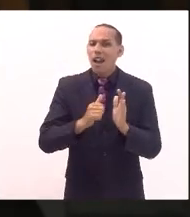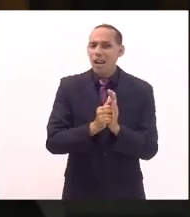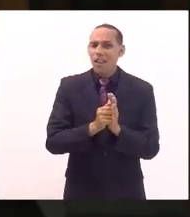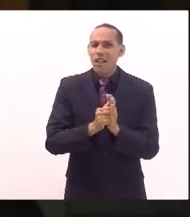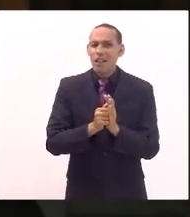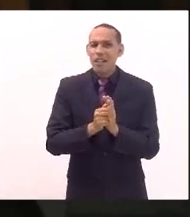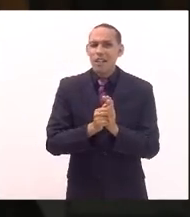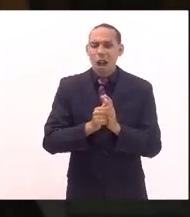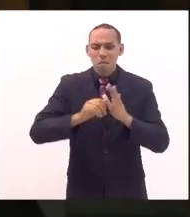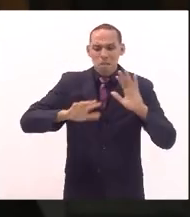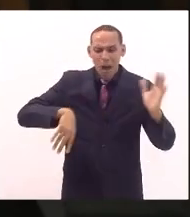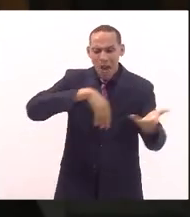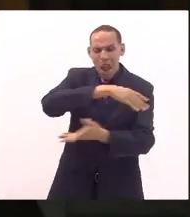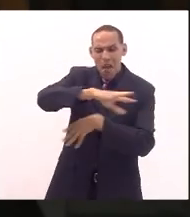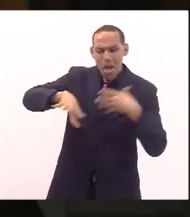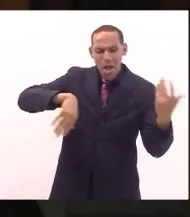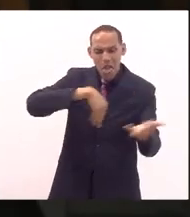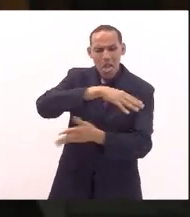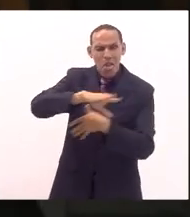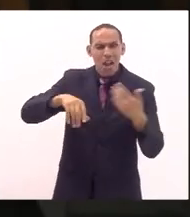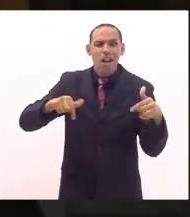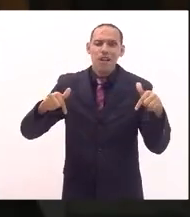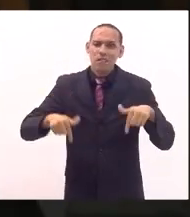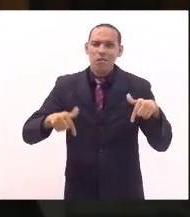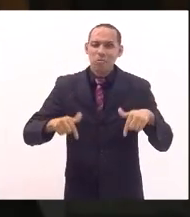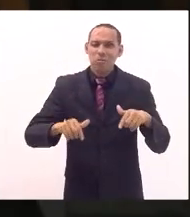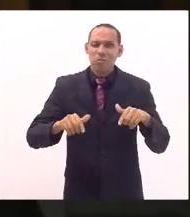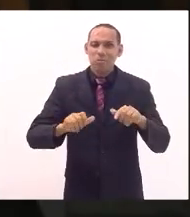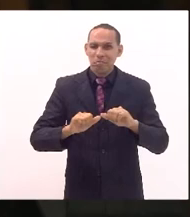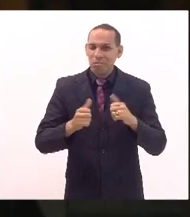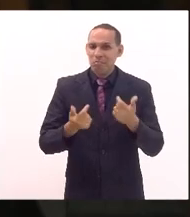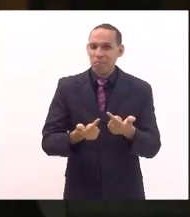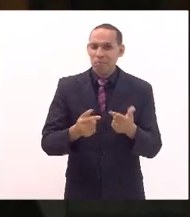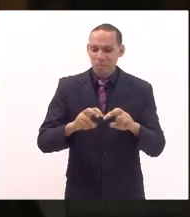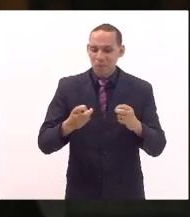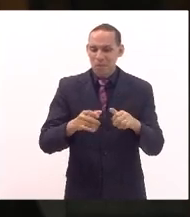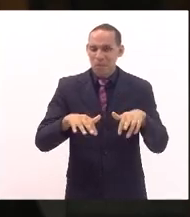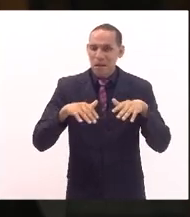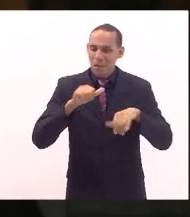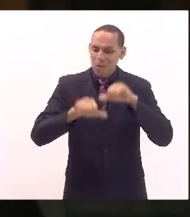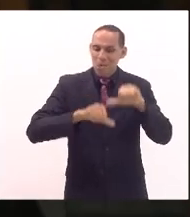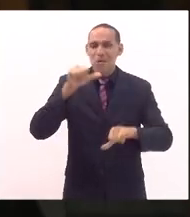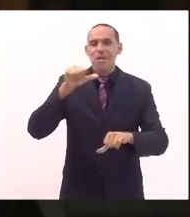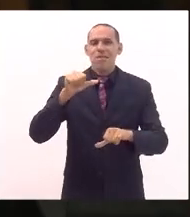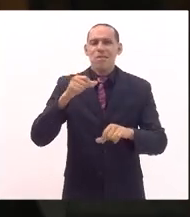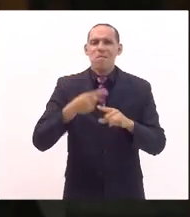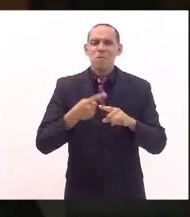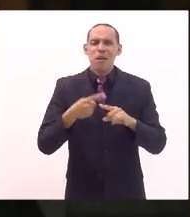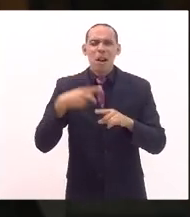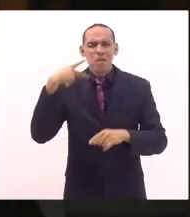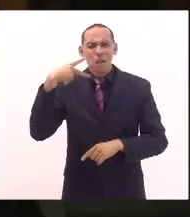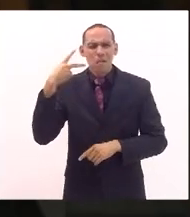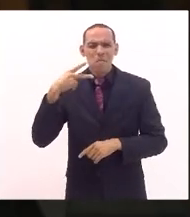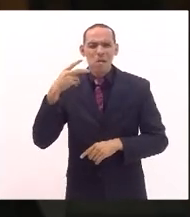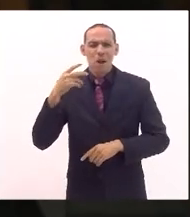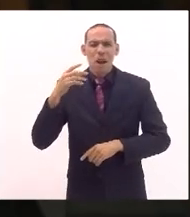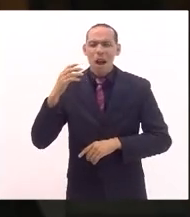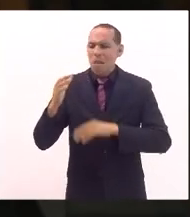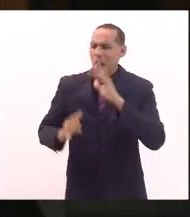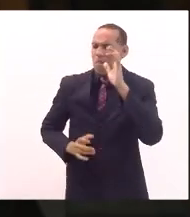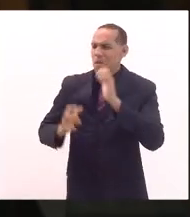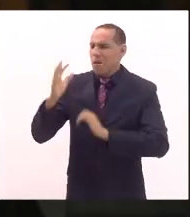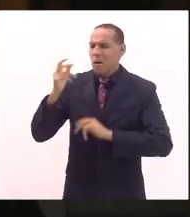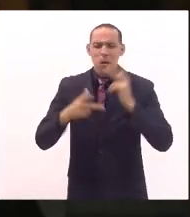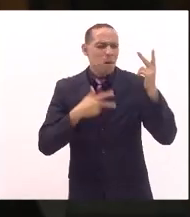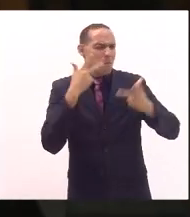o pandemónio que se transforma o nosso plenário com muitos parlamentares falando